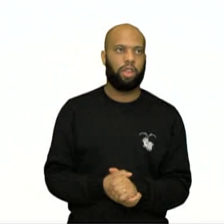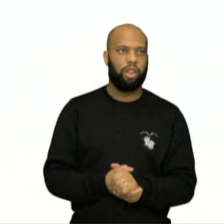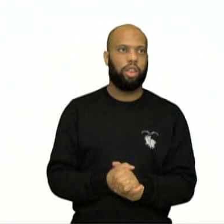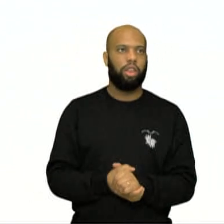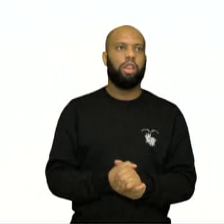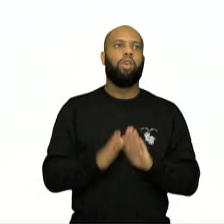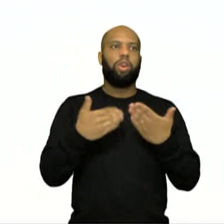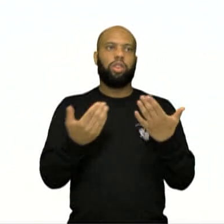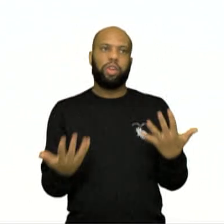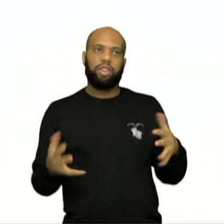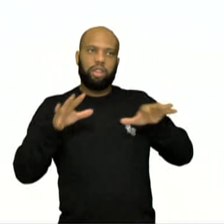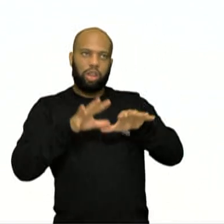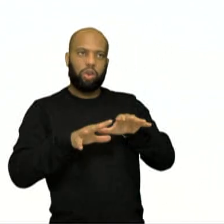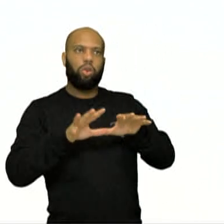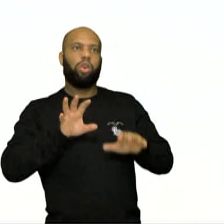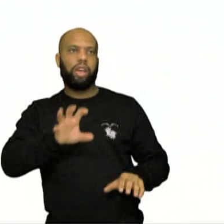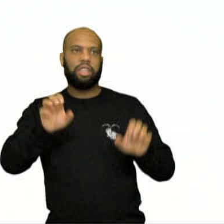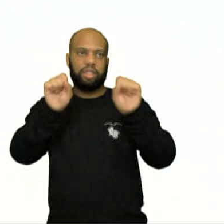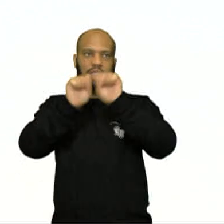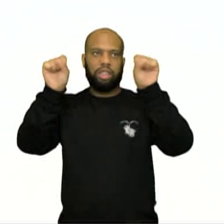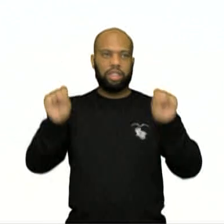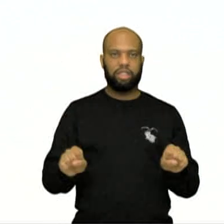Eles integraram